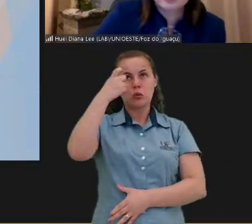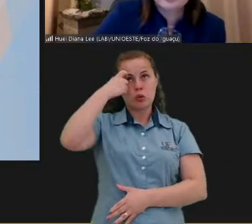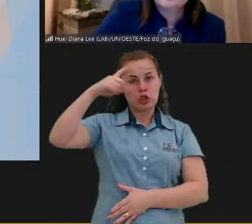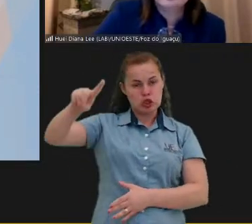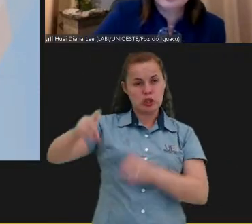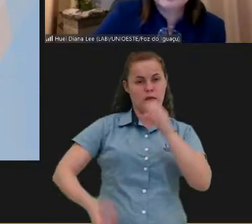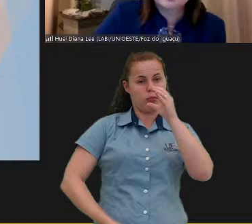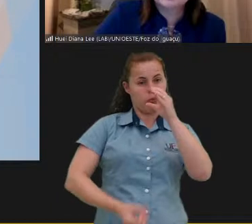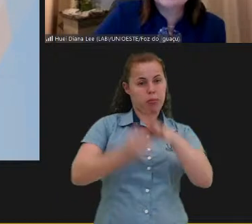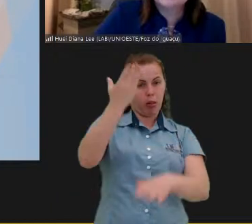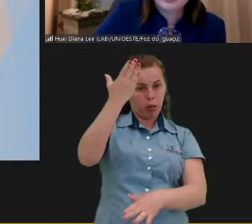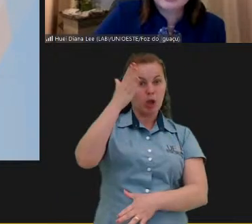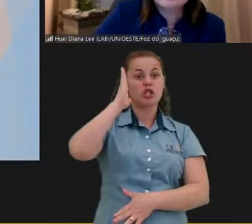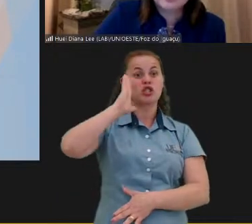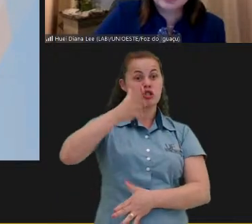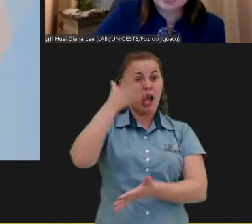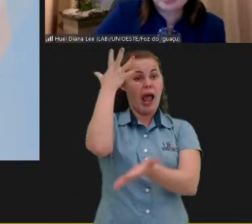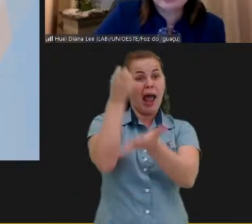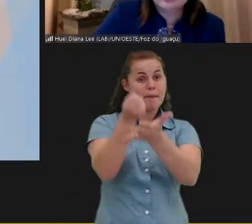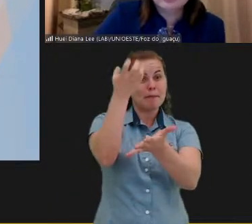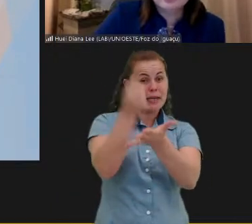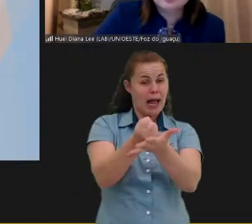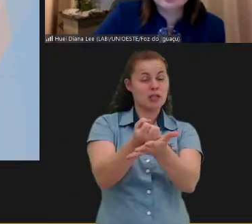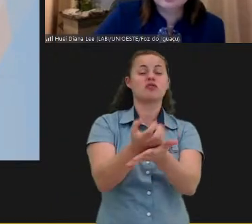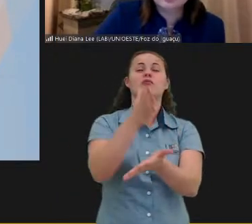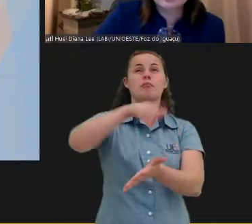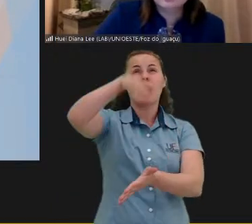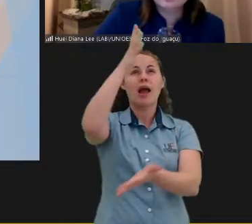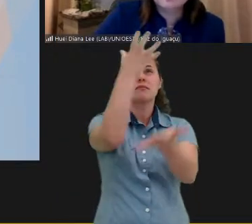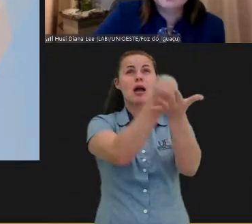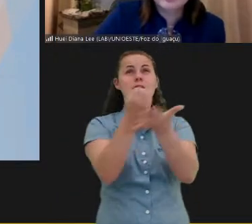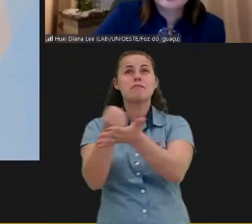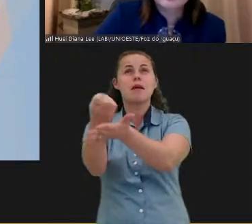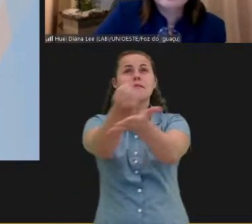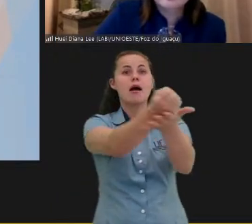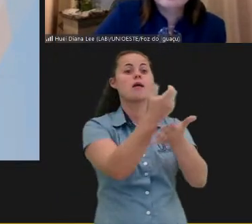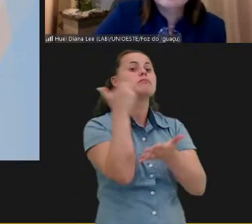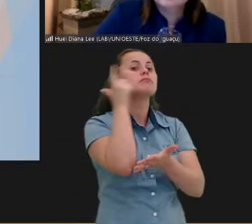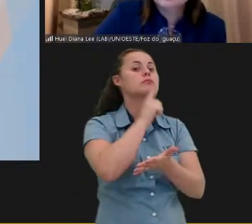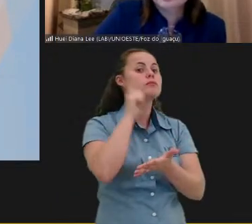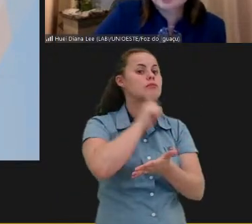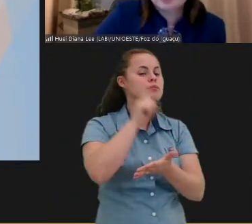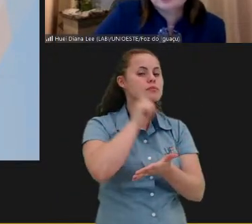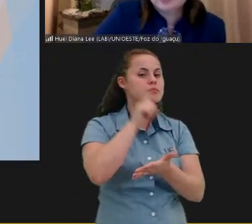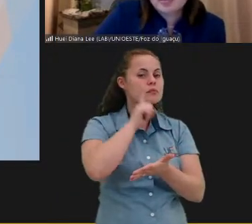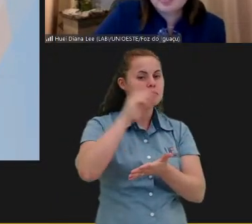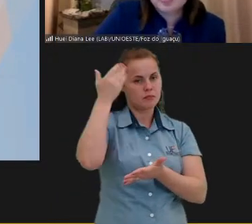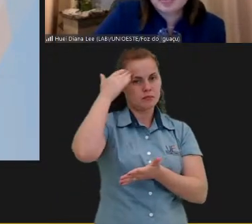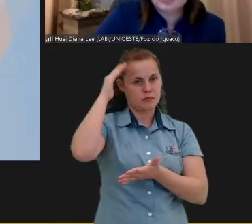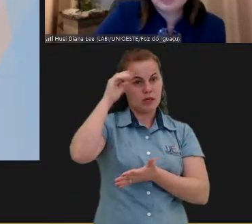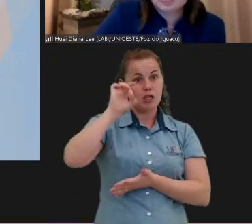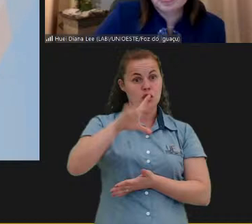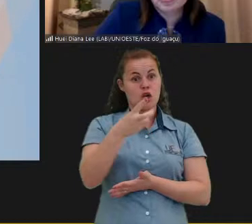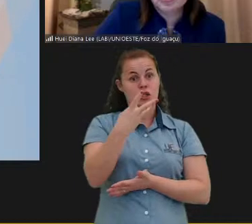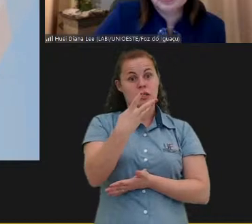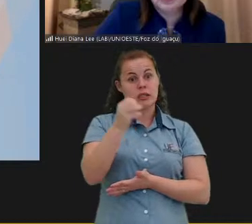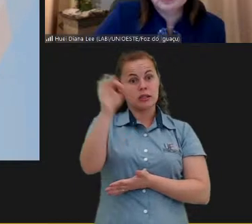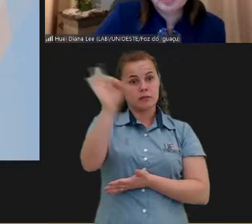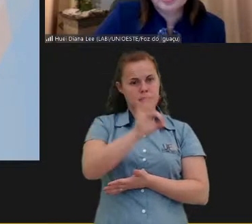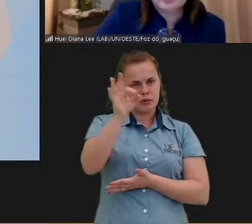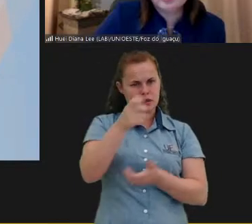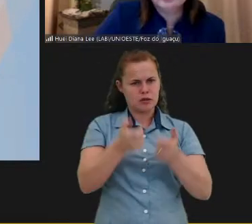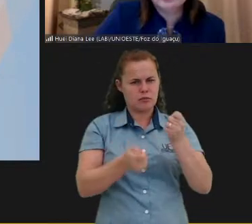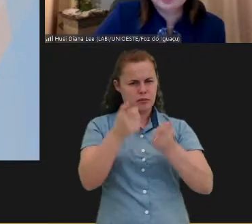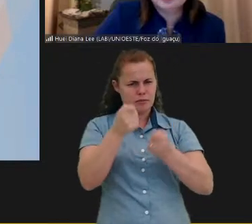já era o aplicativo mais baixado nos Estados Unidos, e a Nintendo, que só tinha 30% do jogo,